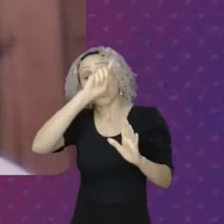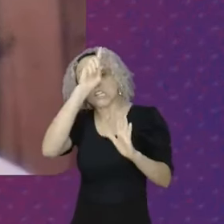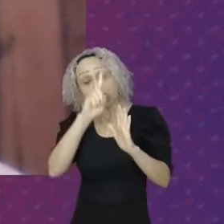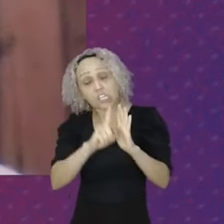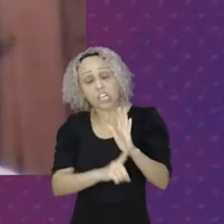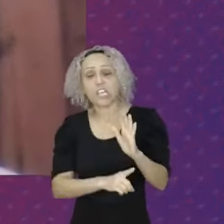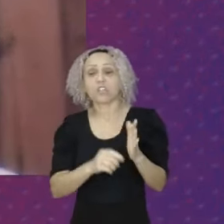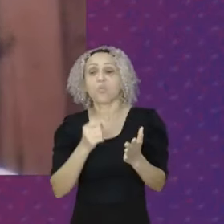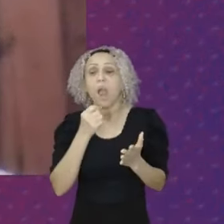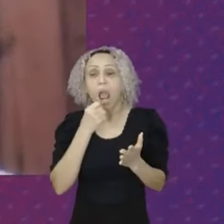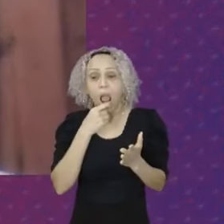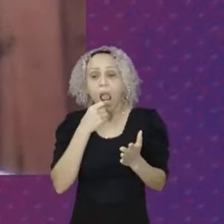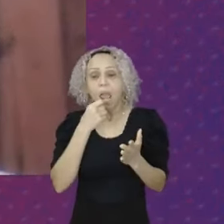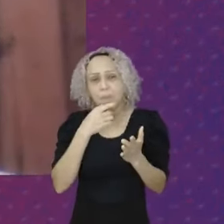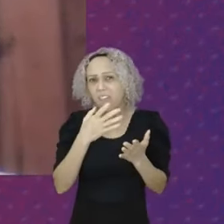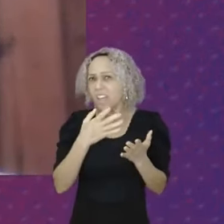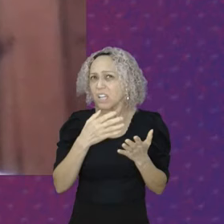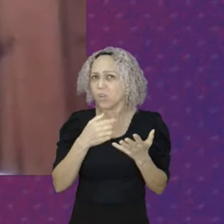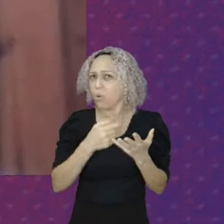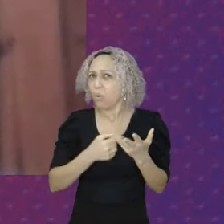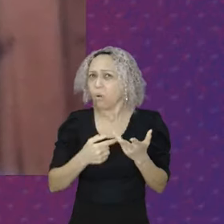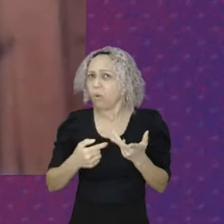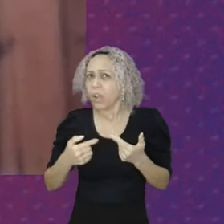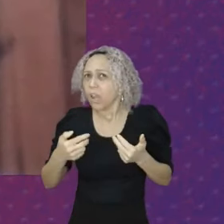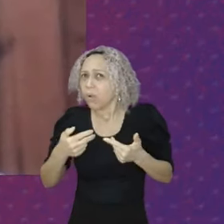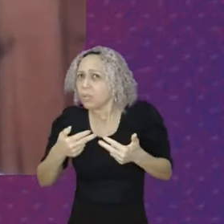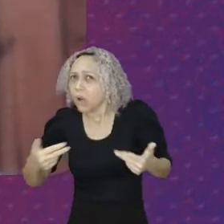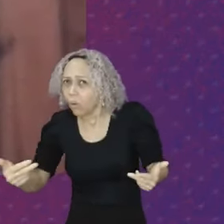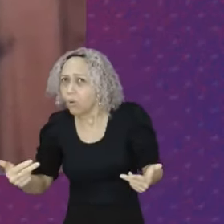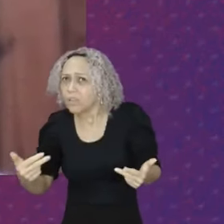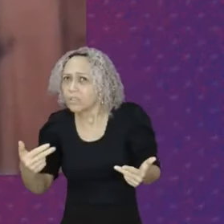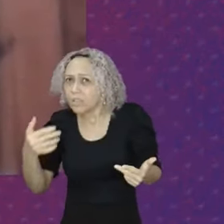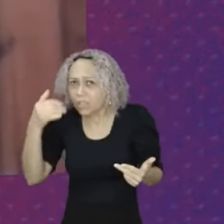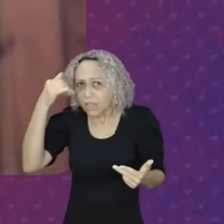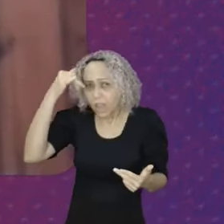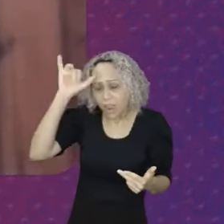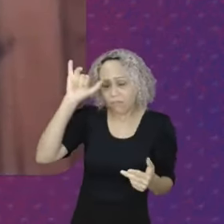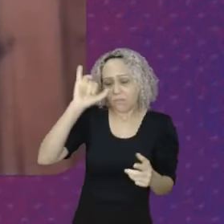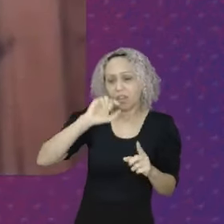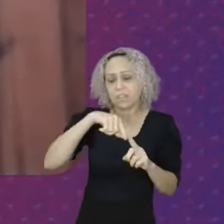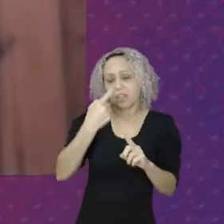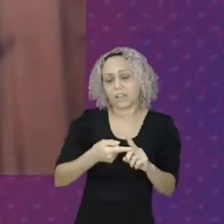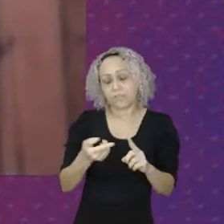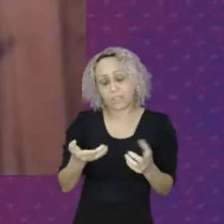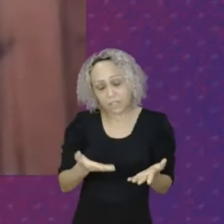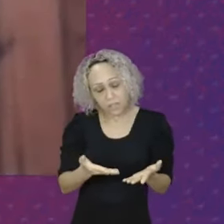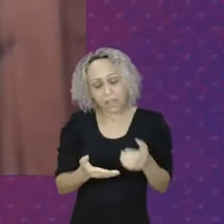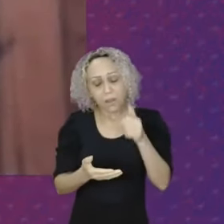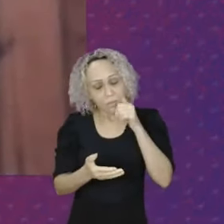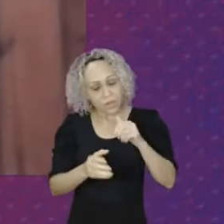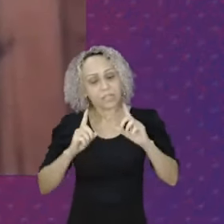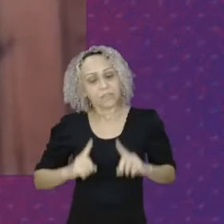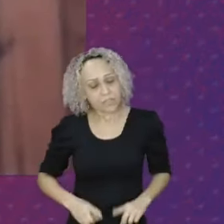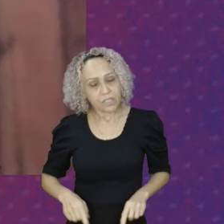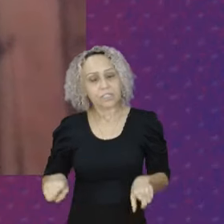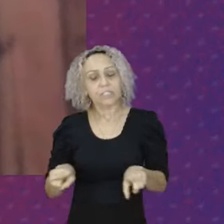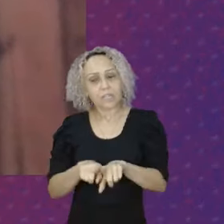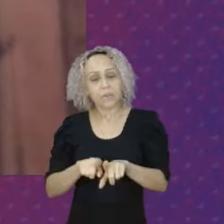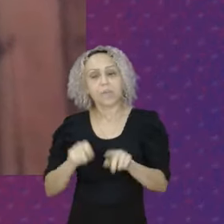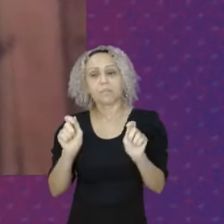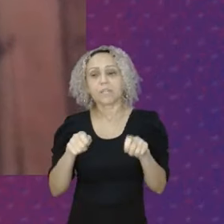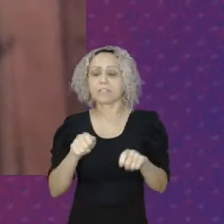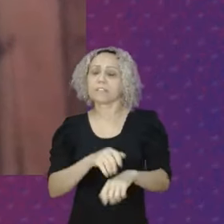essa transversalidade né incluir essa transversalidade das mulheres com deficiência nas políticas públicas